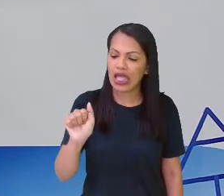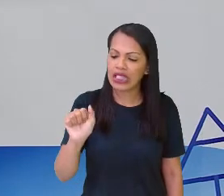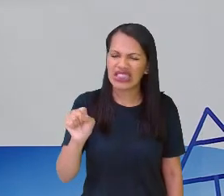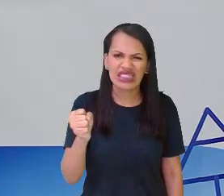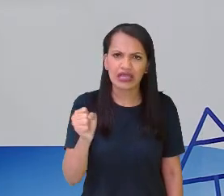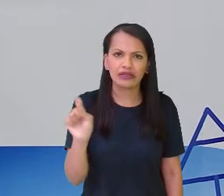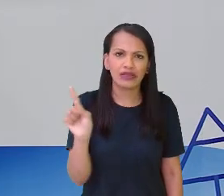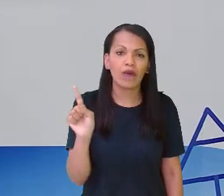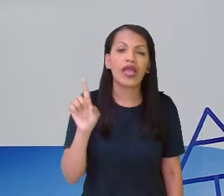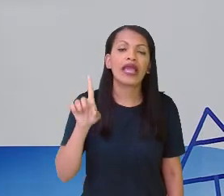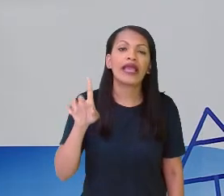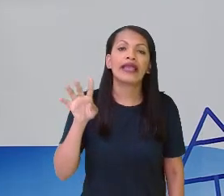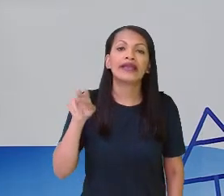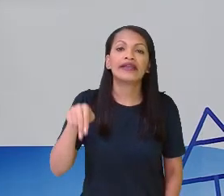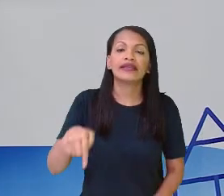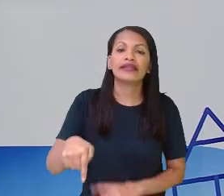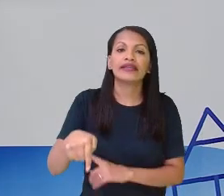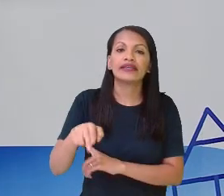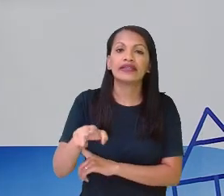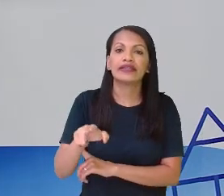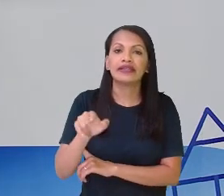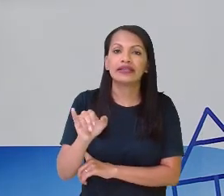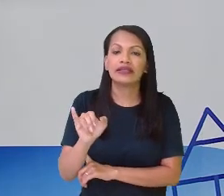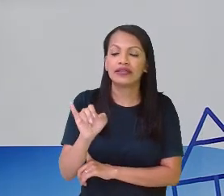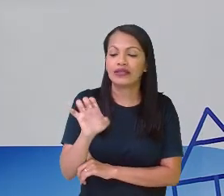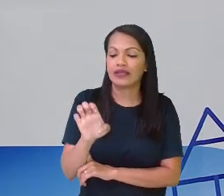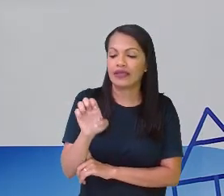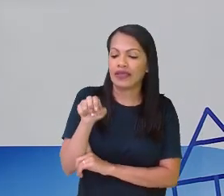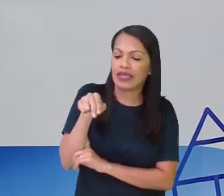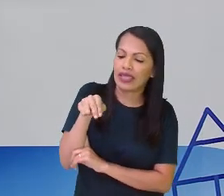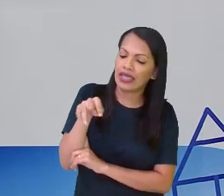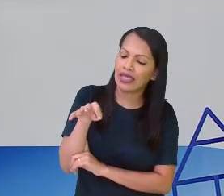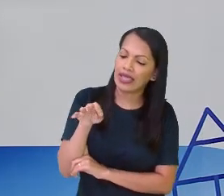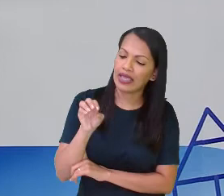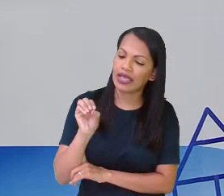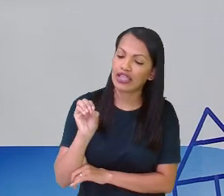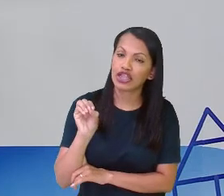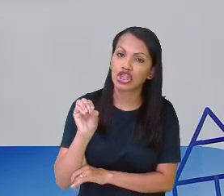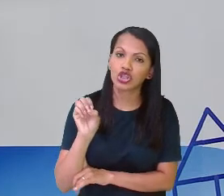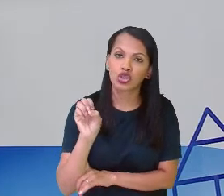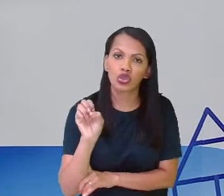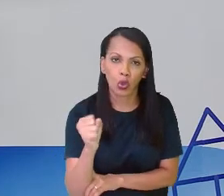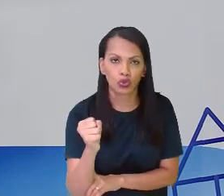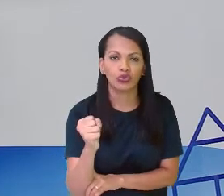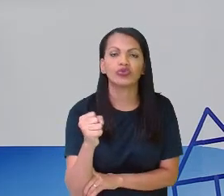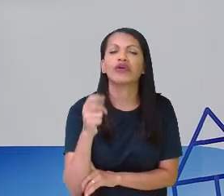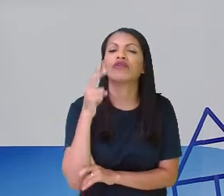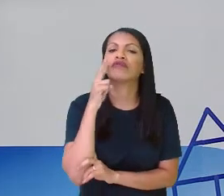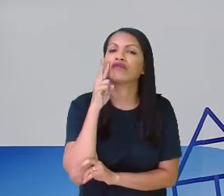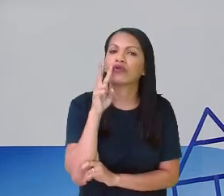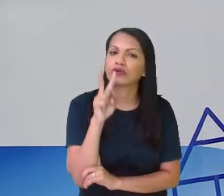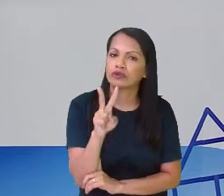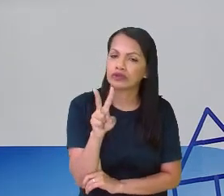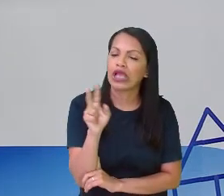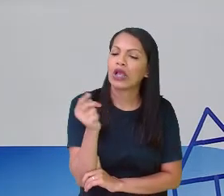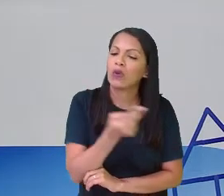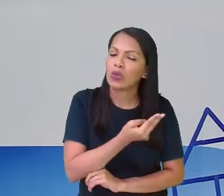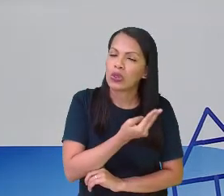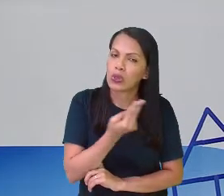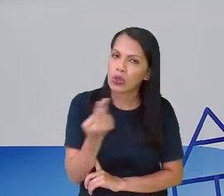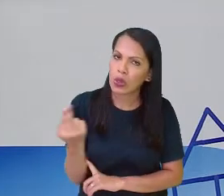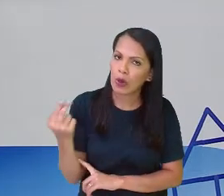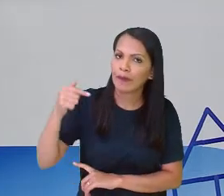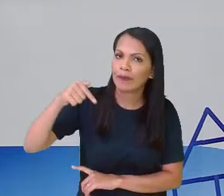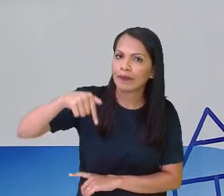escutar ninguém falando 500 ml. Eu quero ver vocês, eu quero ouvir vocês falarem